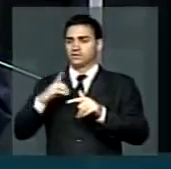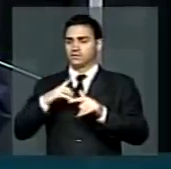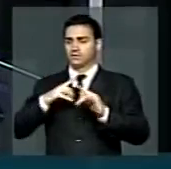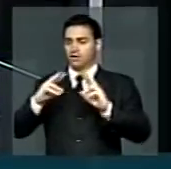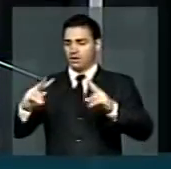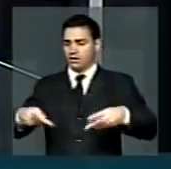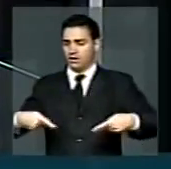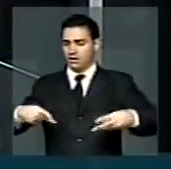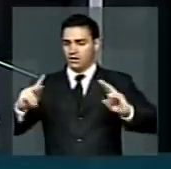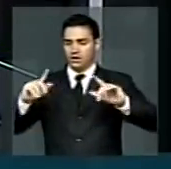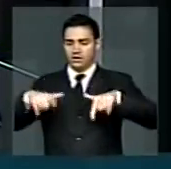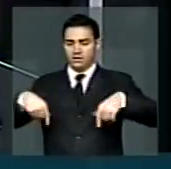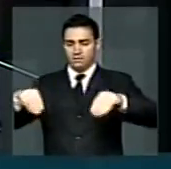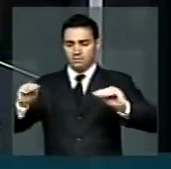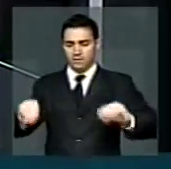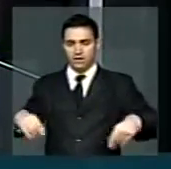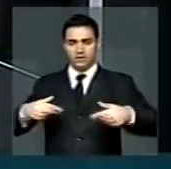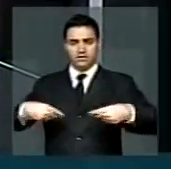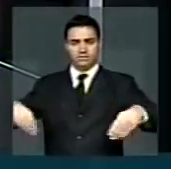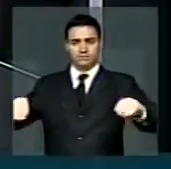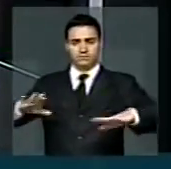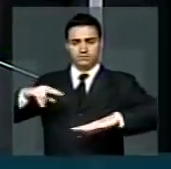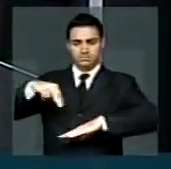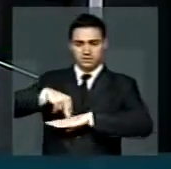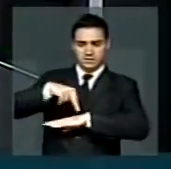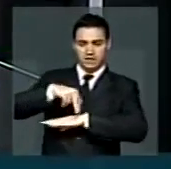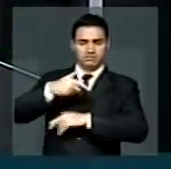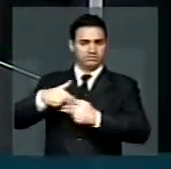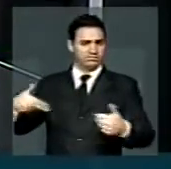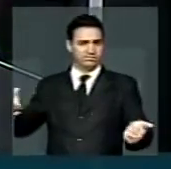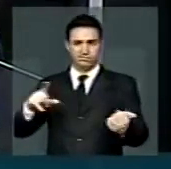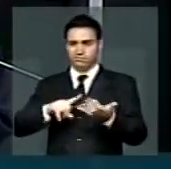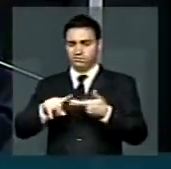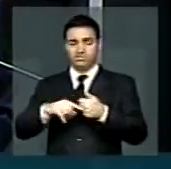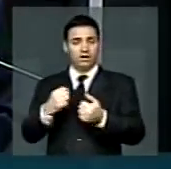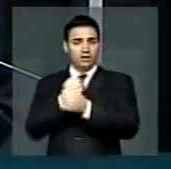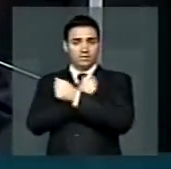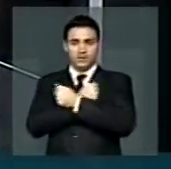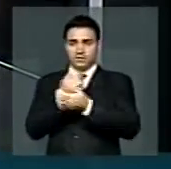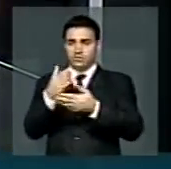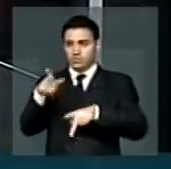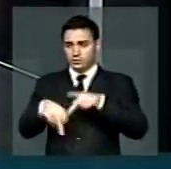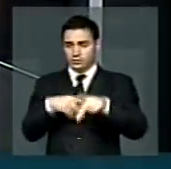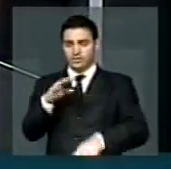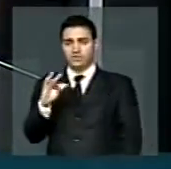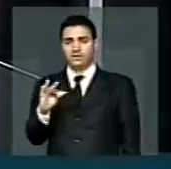coxas, das mantas. Nosso grande abraço ao povo de Tacaratu.